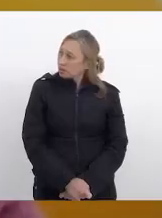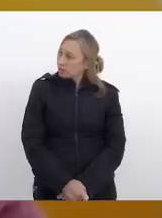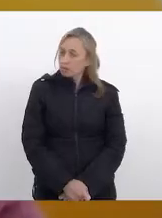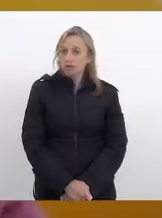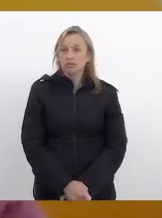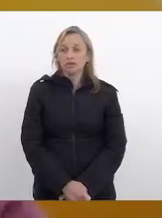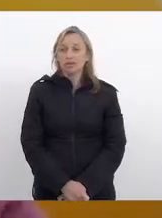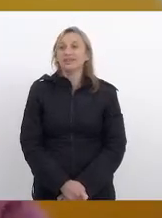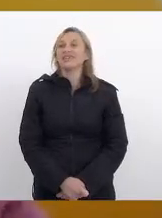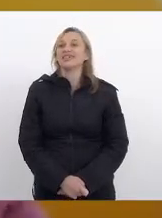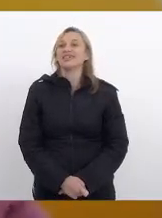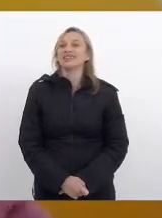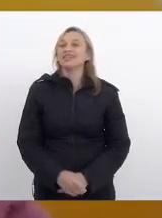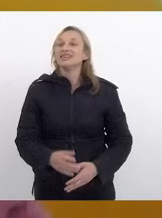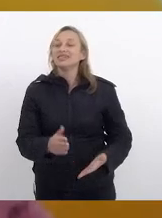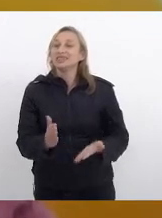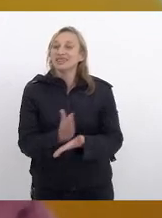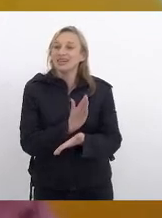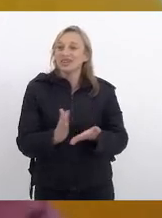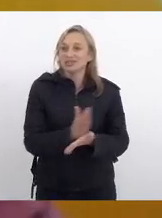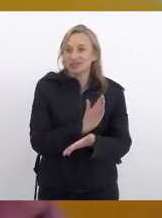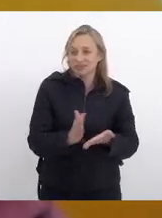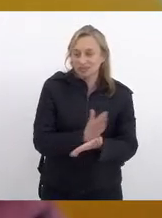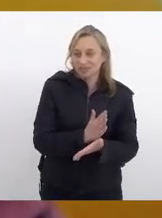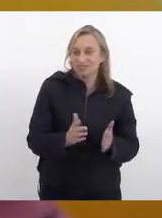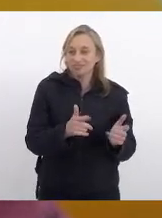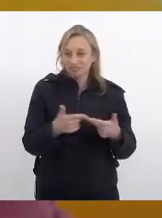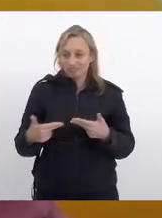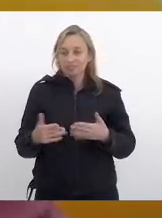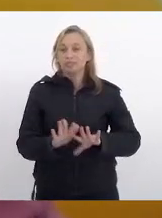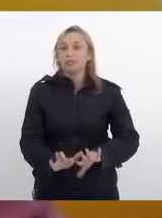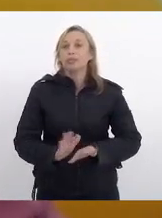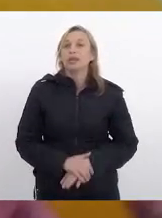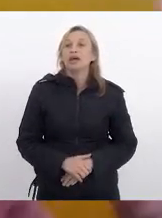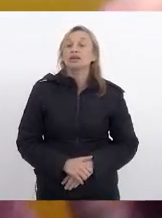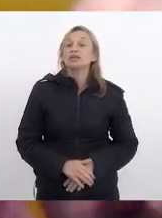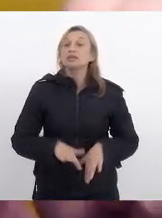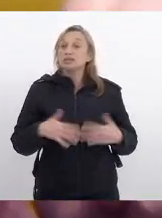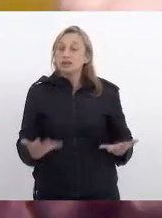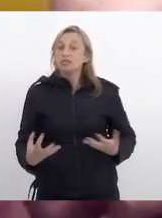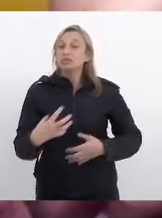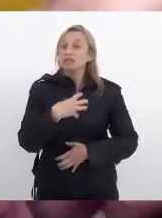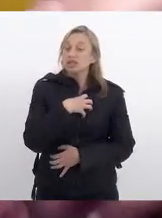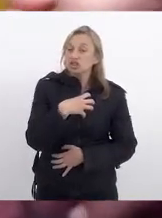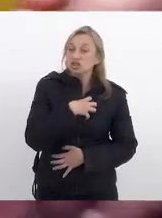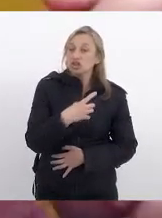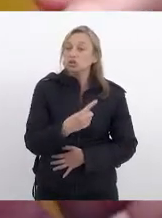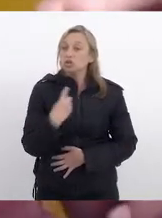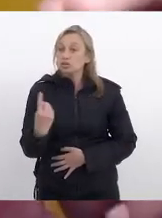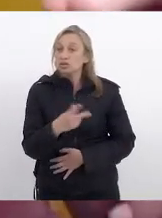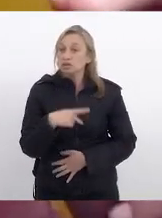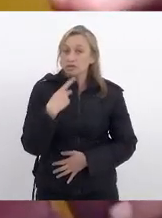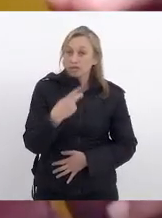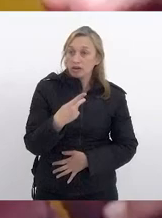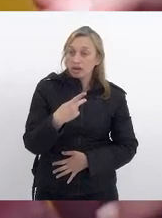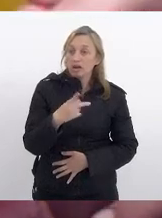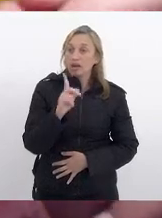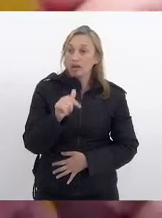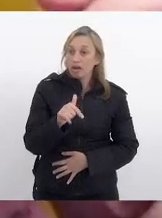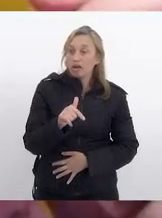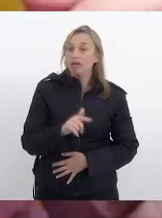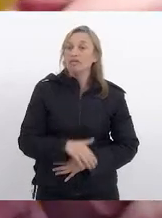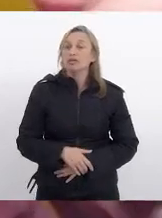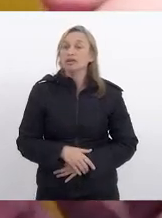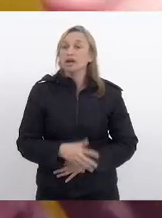esses veículos passam por algum tipo específico de fiscalização então É nesse sentido o nosso parecer ele é um